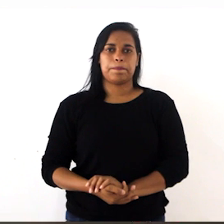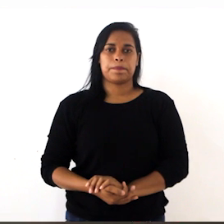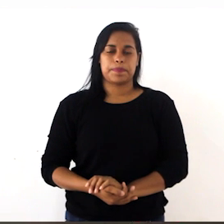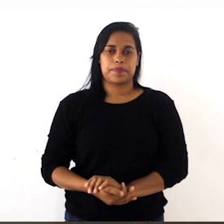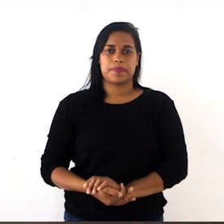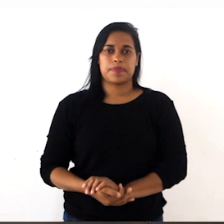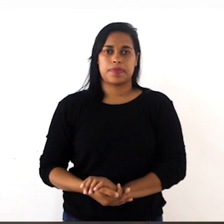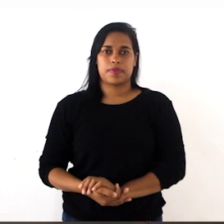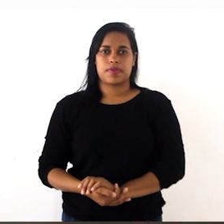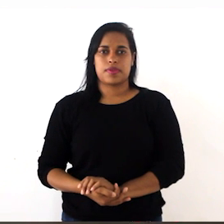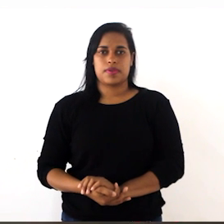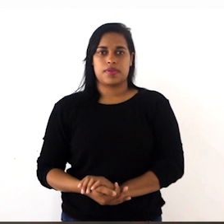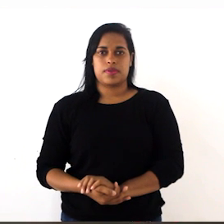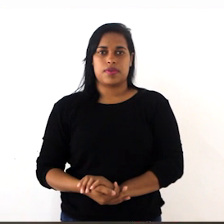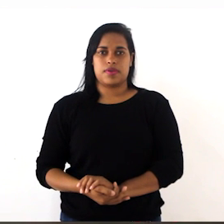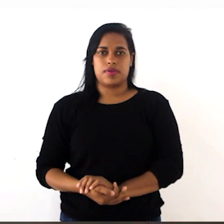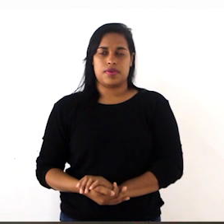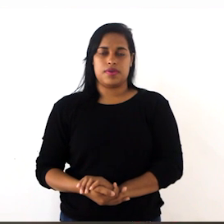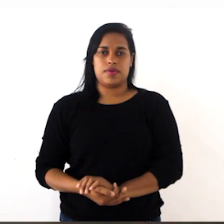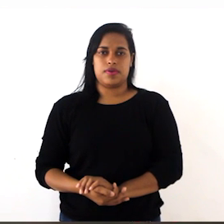Certo?